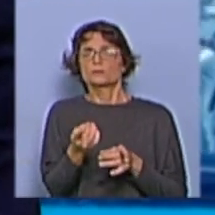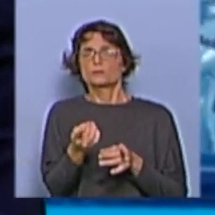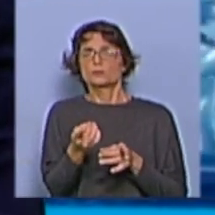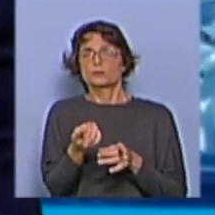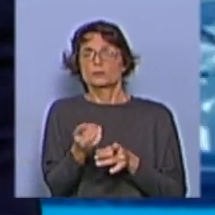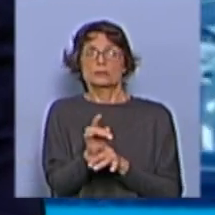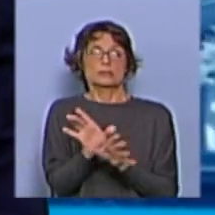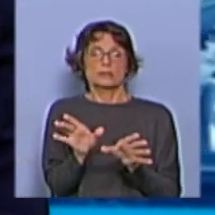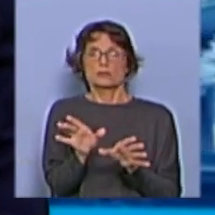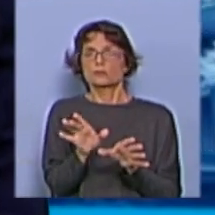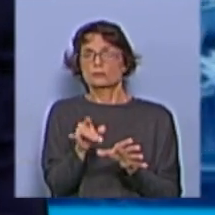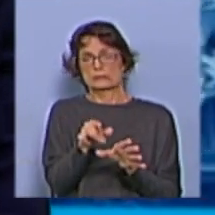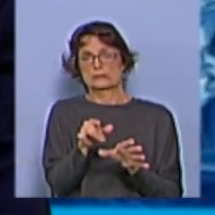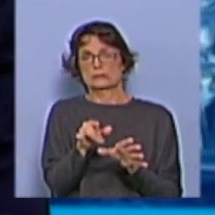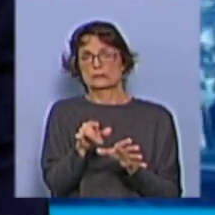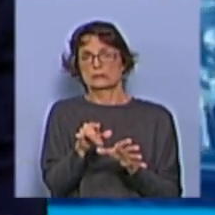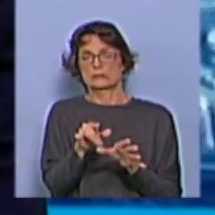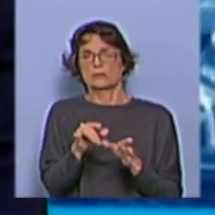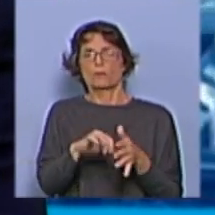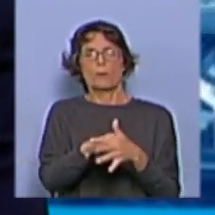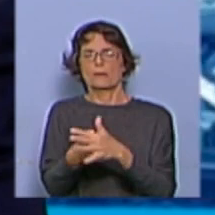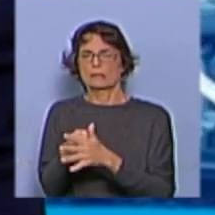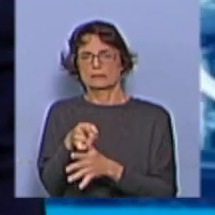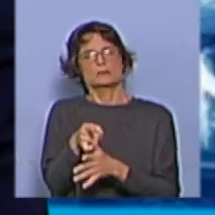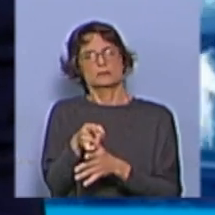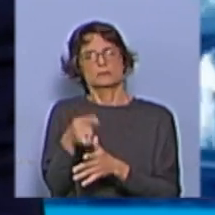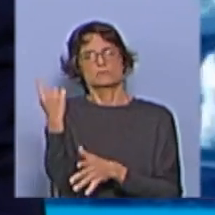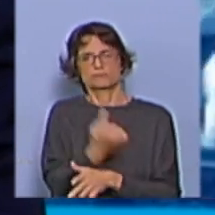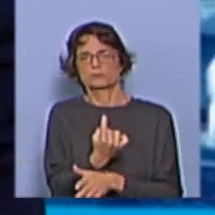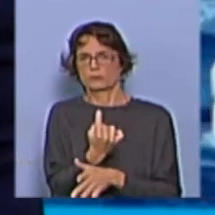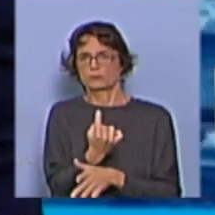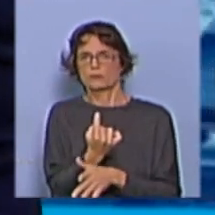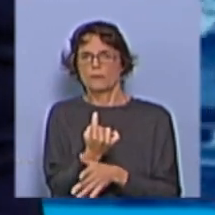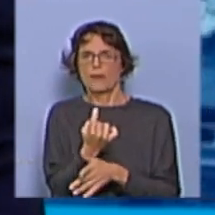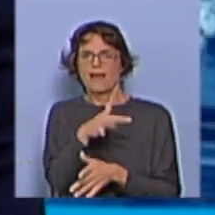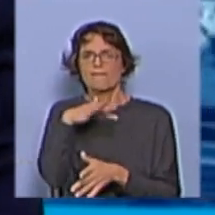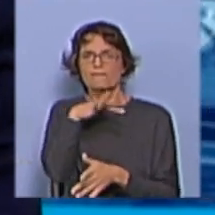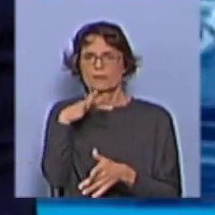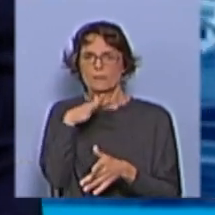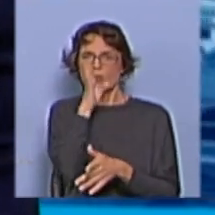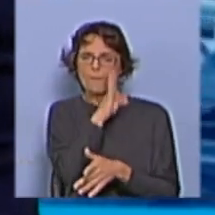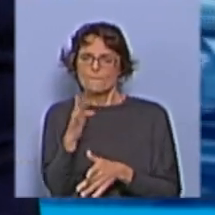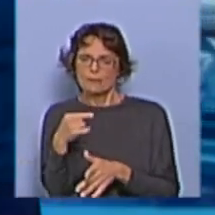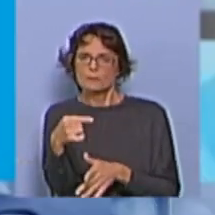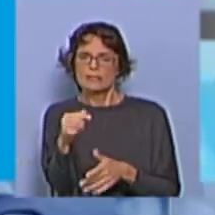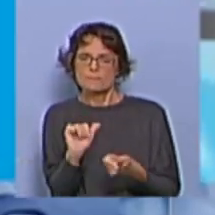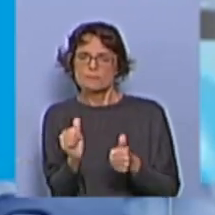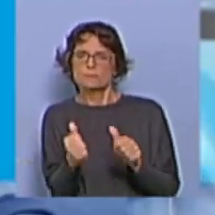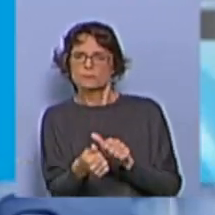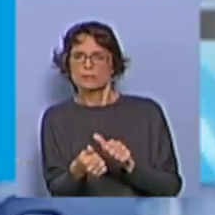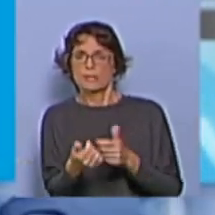a calamidade obrigou a uma mudança das relações familiares. Ela ainda está em curso. Por exemplo, quem tem